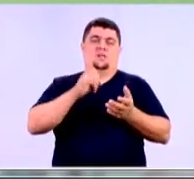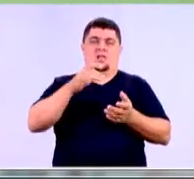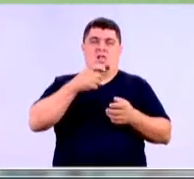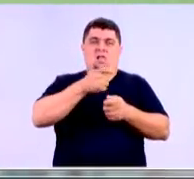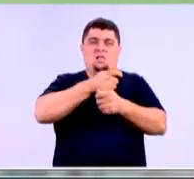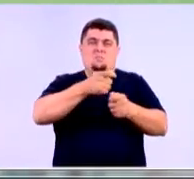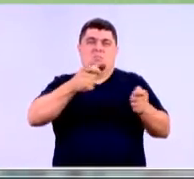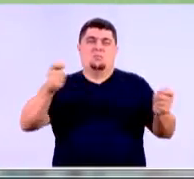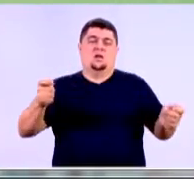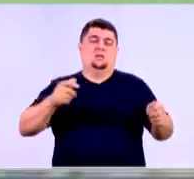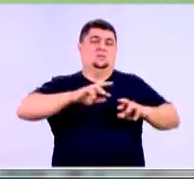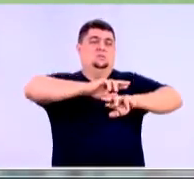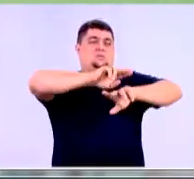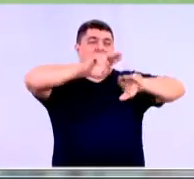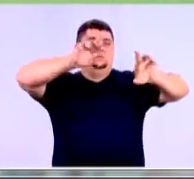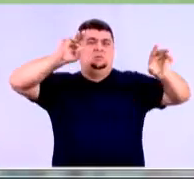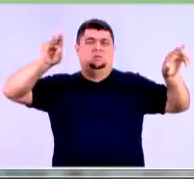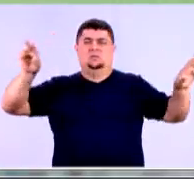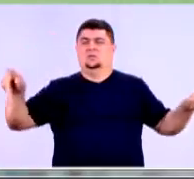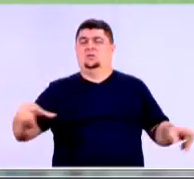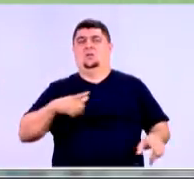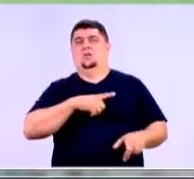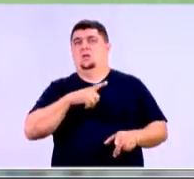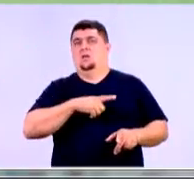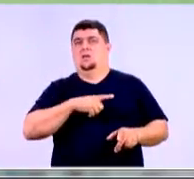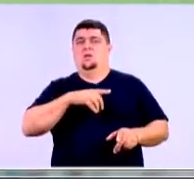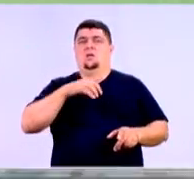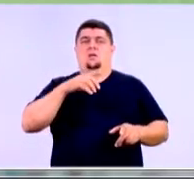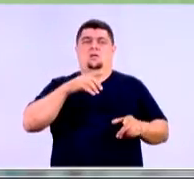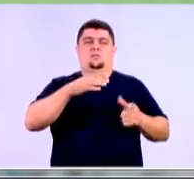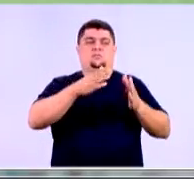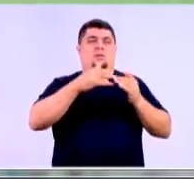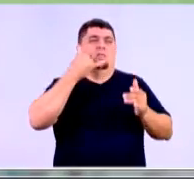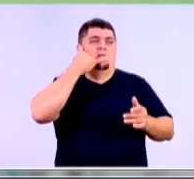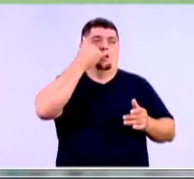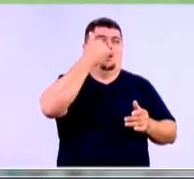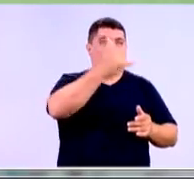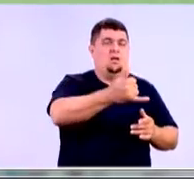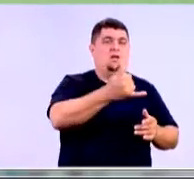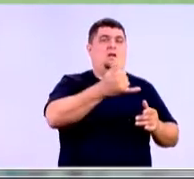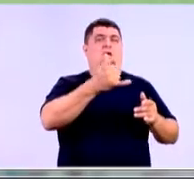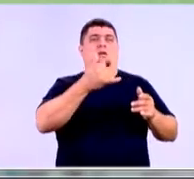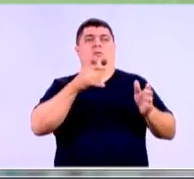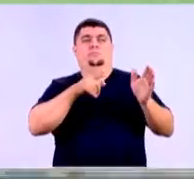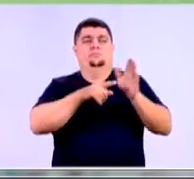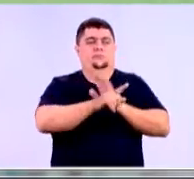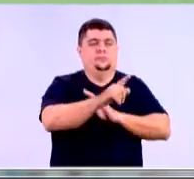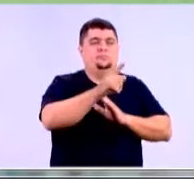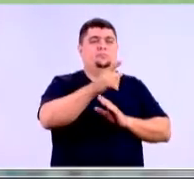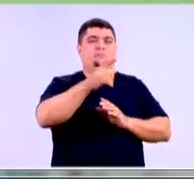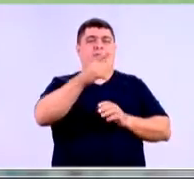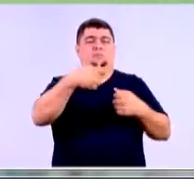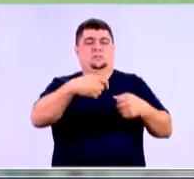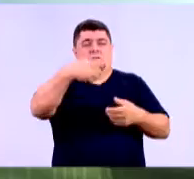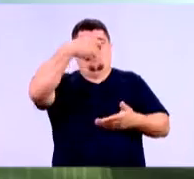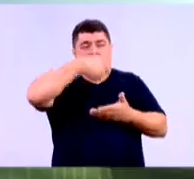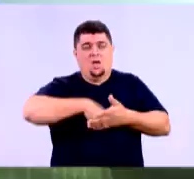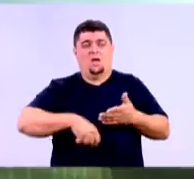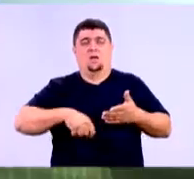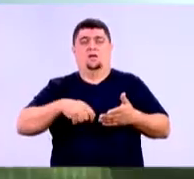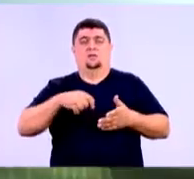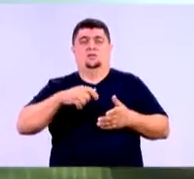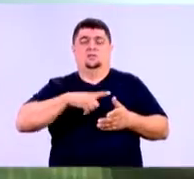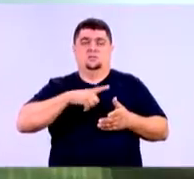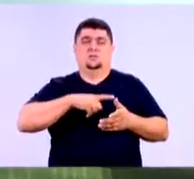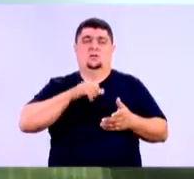gente, eles são diversos. São desde os gastos que você tem com a cobrança, o tempo que você paga ligando, entrando em contato com seus clientes que estão em atraso, e